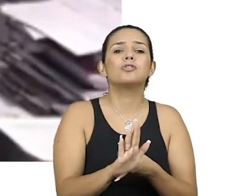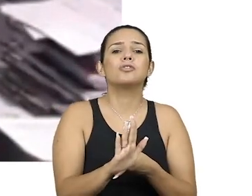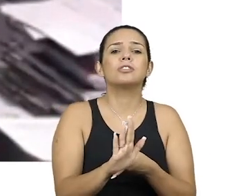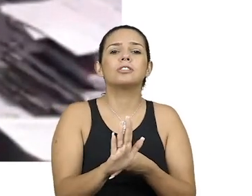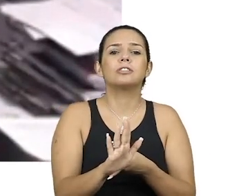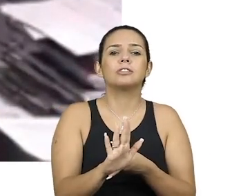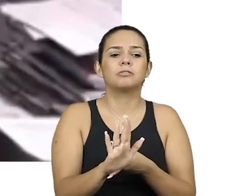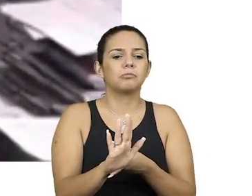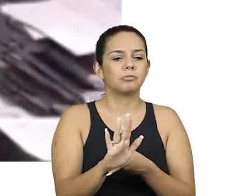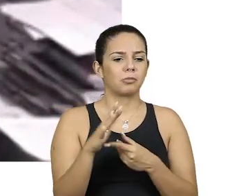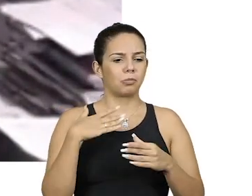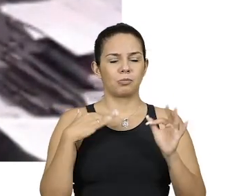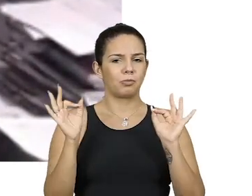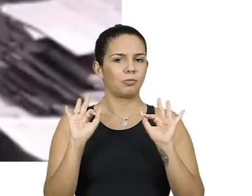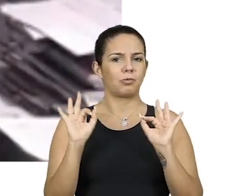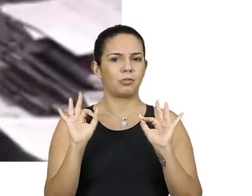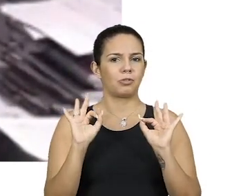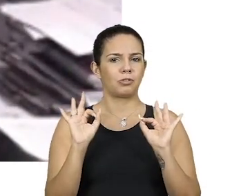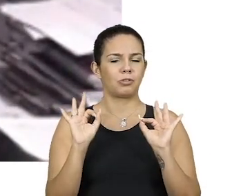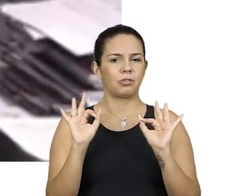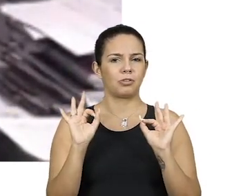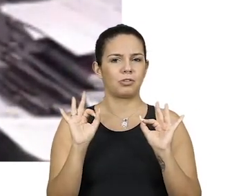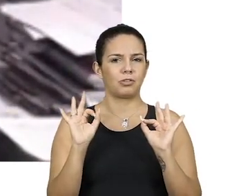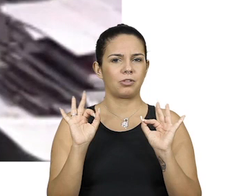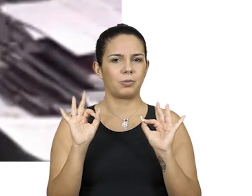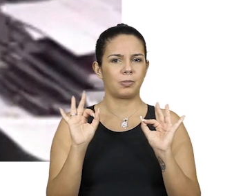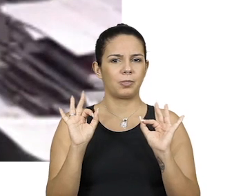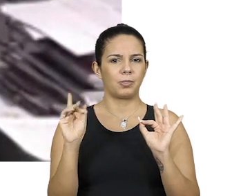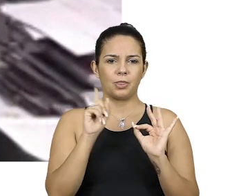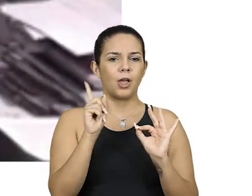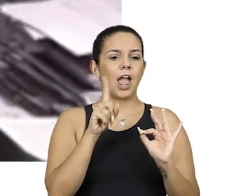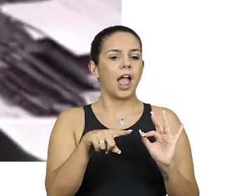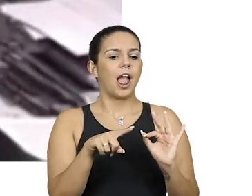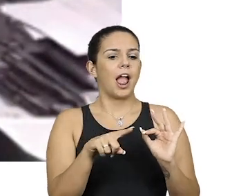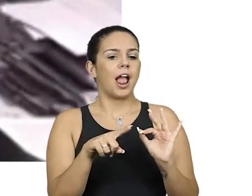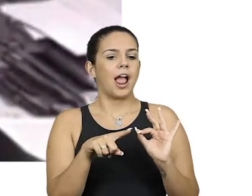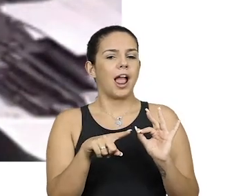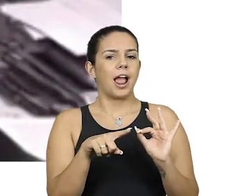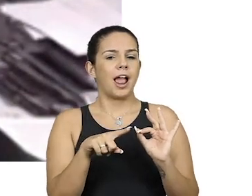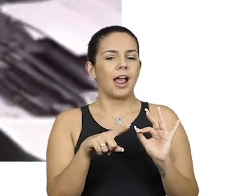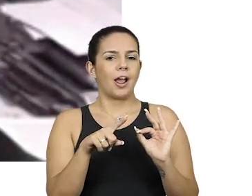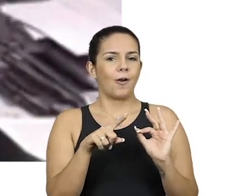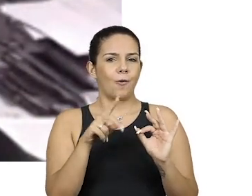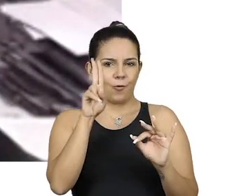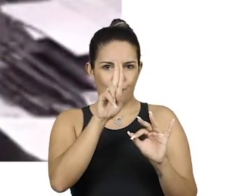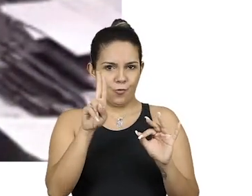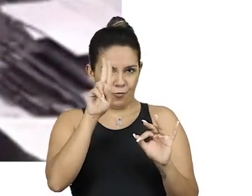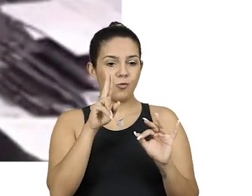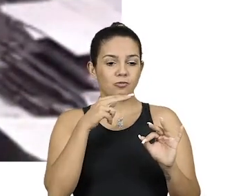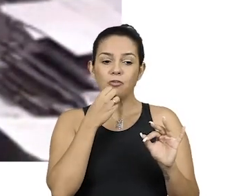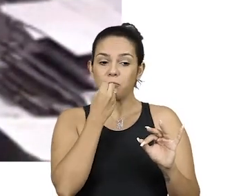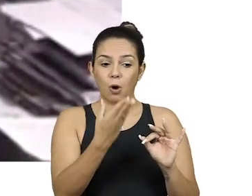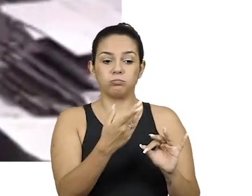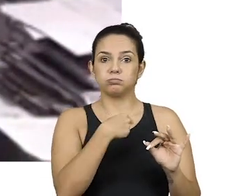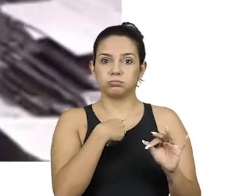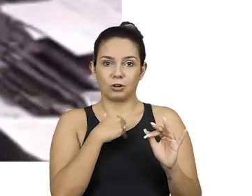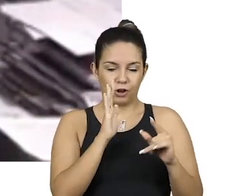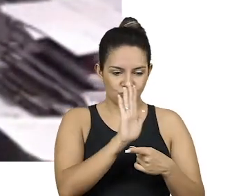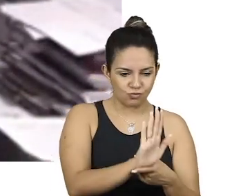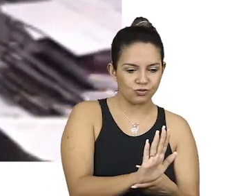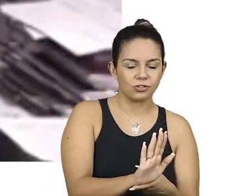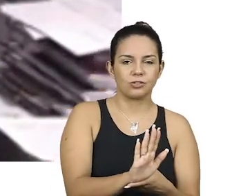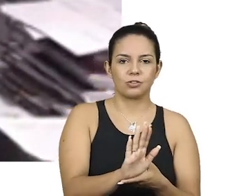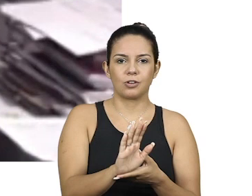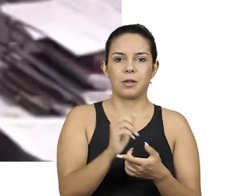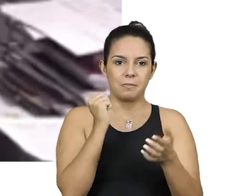foi involuntária, nascer não é nenhum merecimento. Útil, porém, para